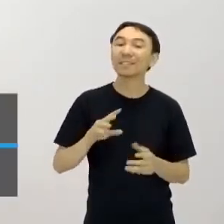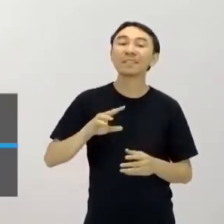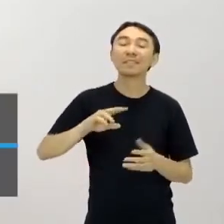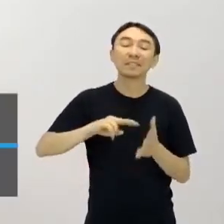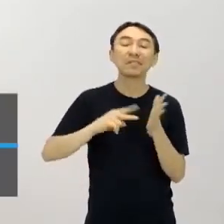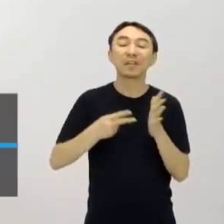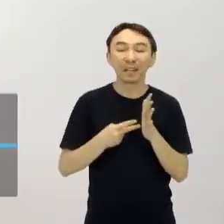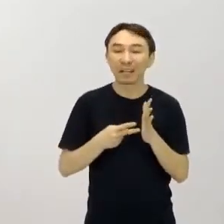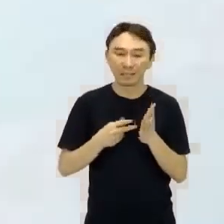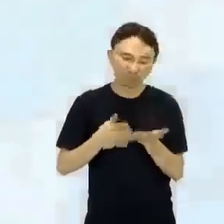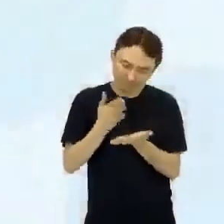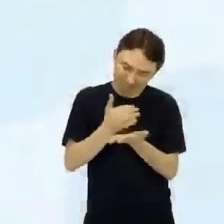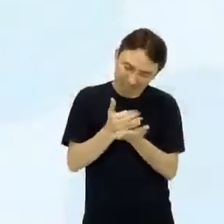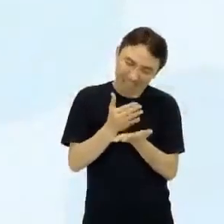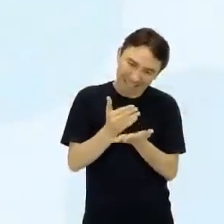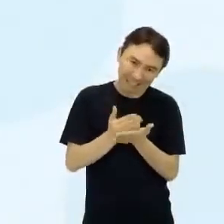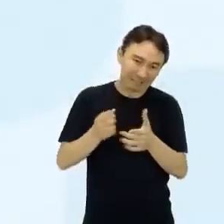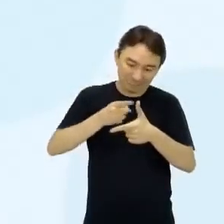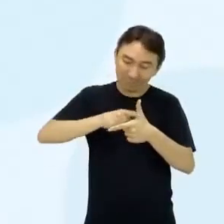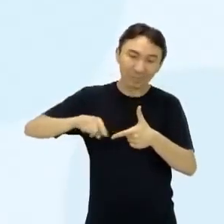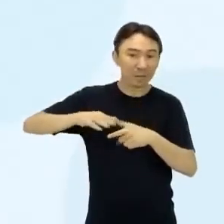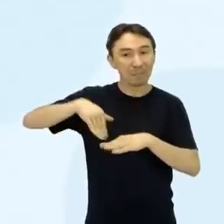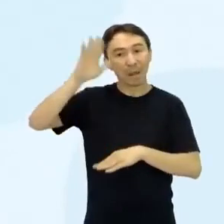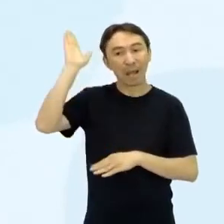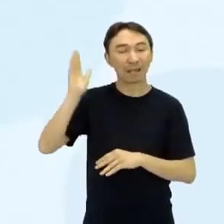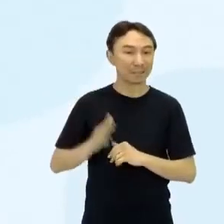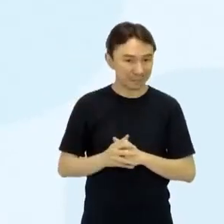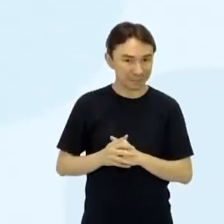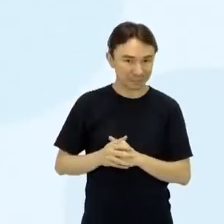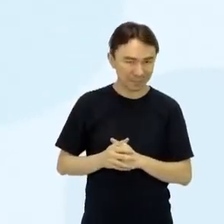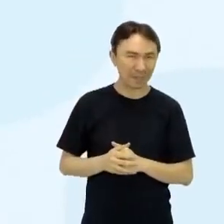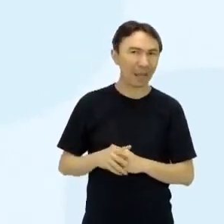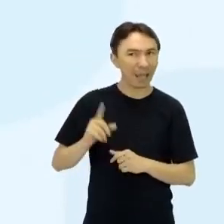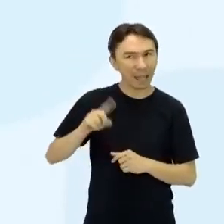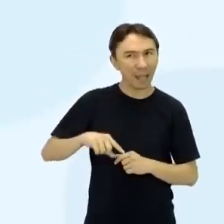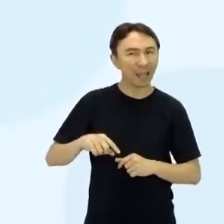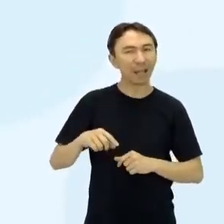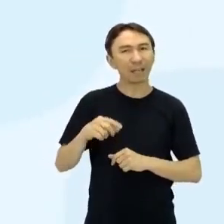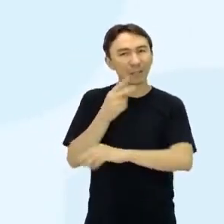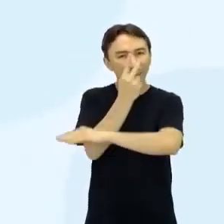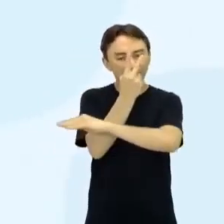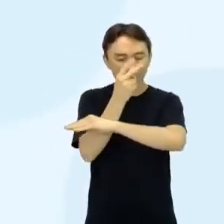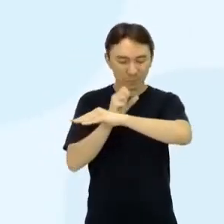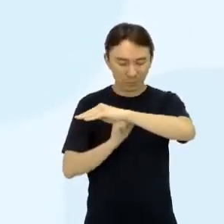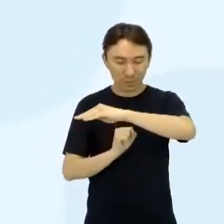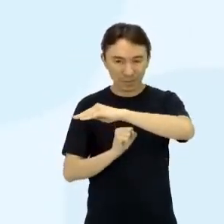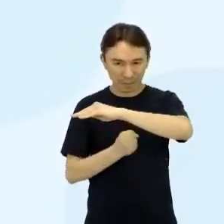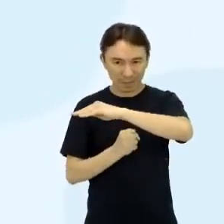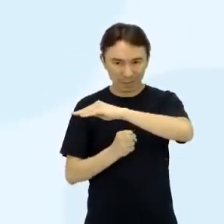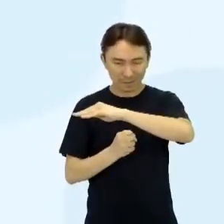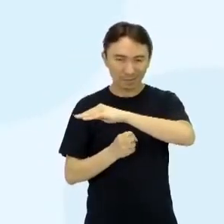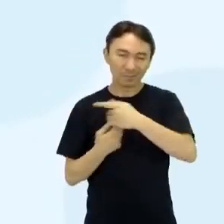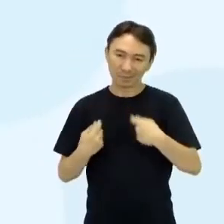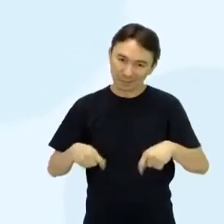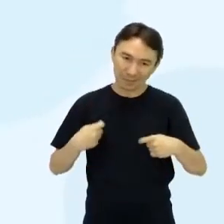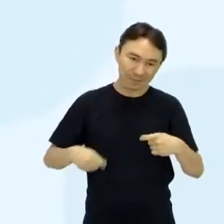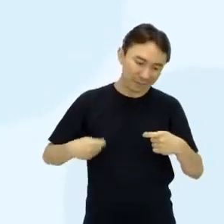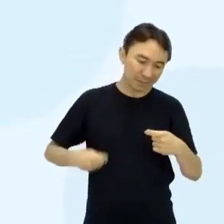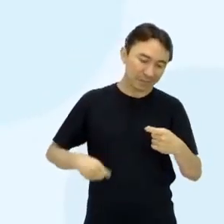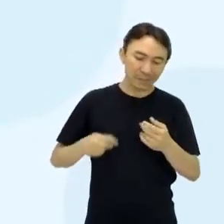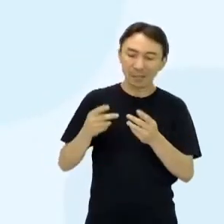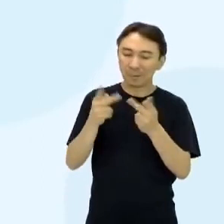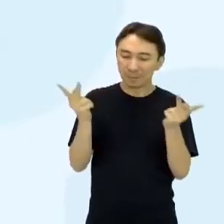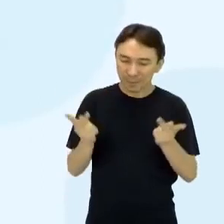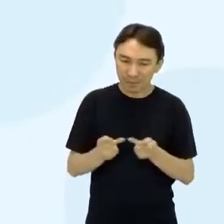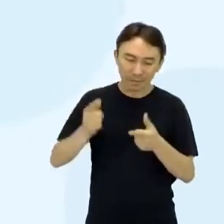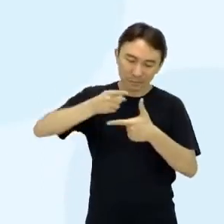pedaços. Vamos continuar, Lê. Vamos lá. Se eu vou comer 2/8 dessa pizza, eu tenho que dividir essa pizza em 8 pedaços, né, Vivi? Então